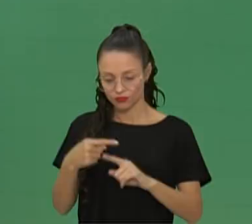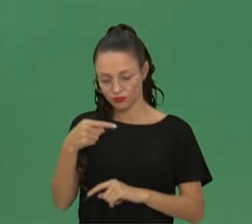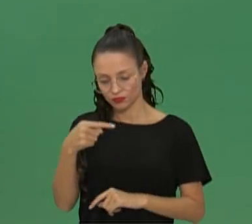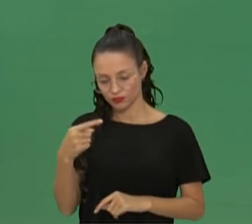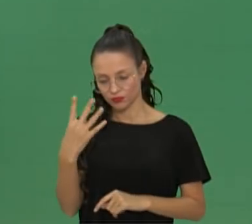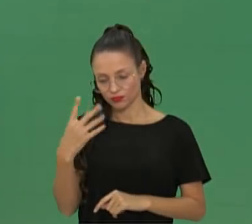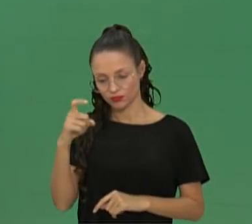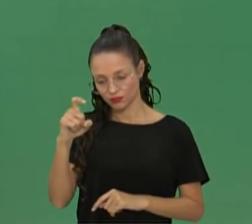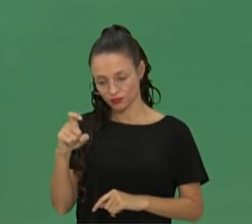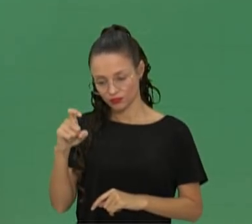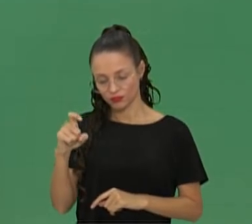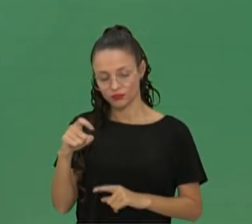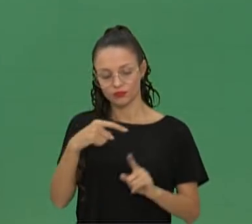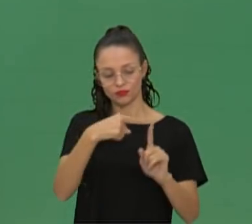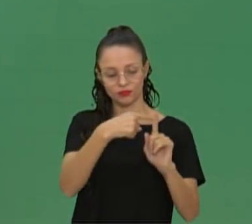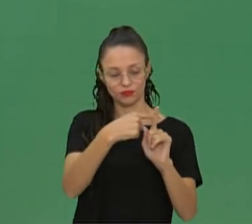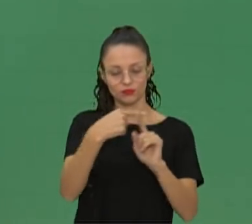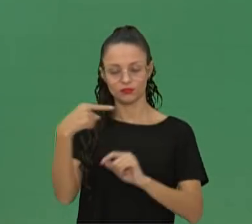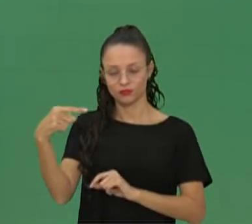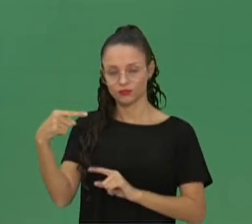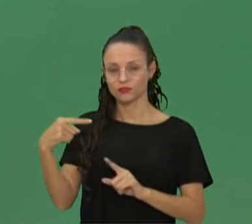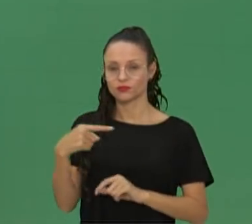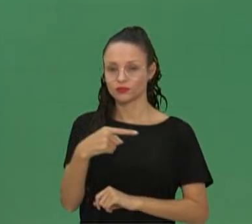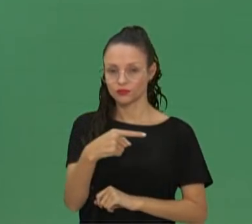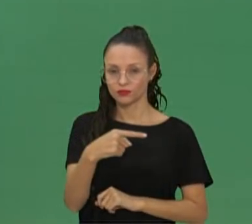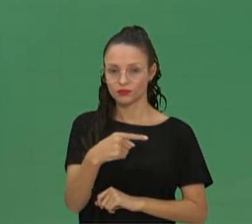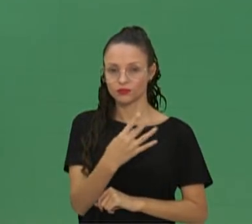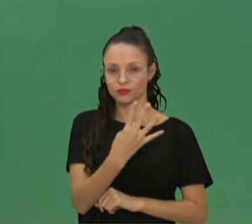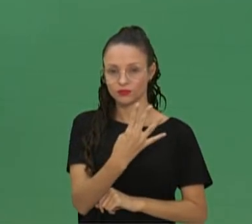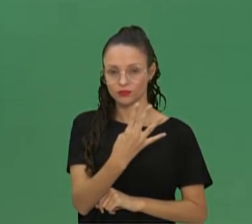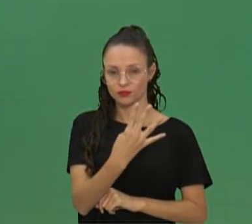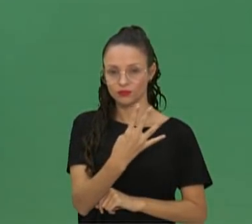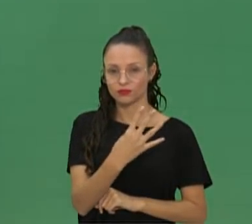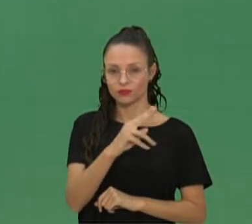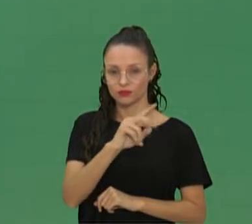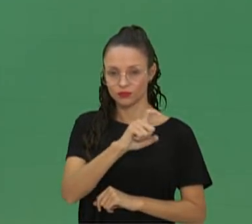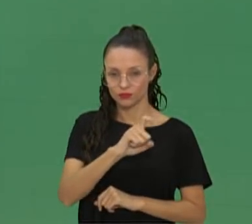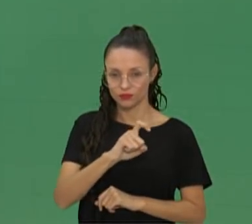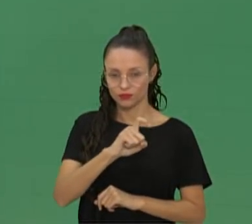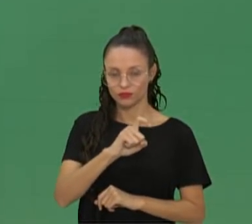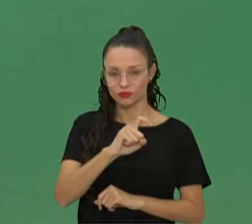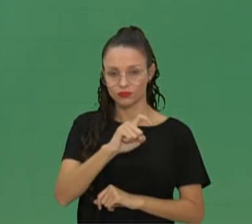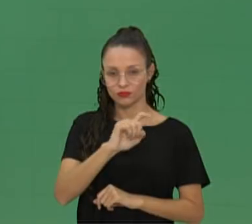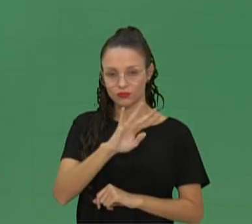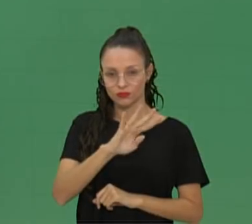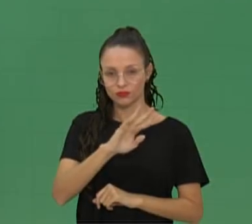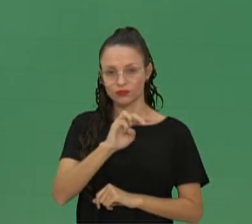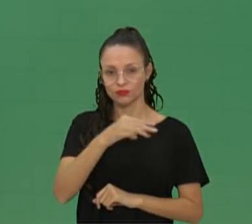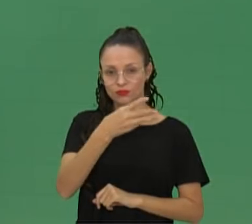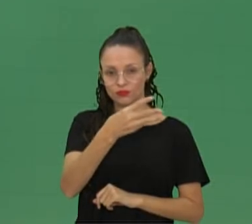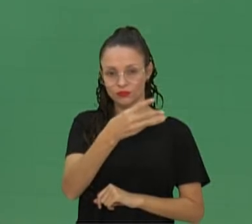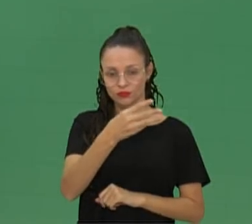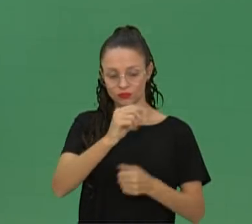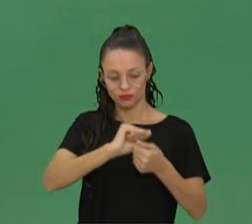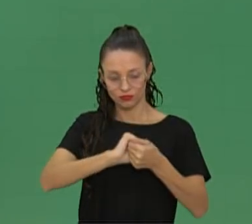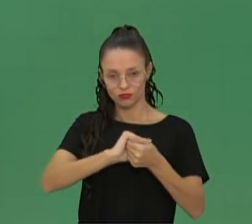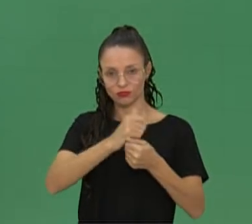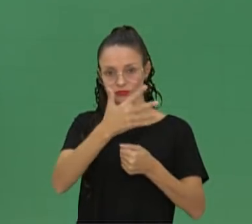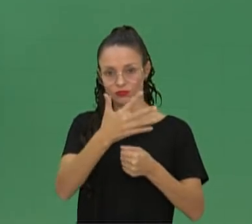quê? Mais com menos é menos, 4x ao cubo. Não esquece de somar os expoentes.